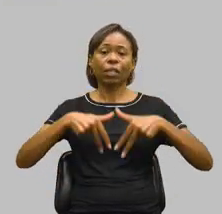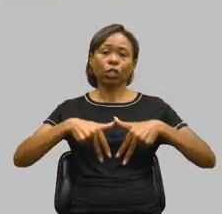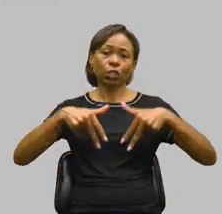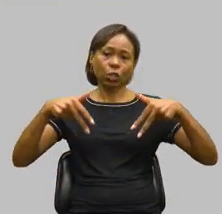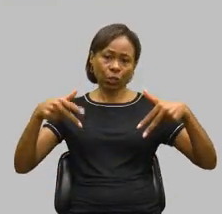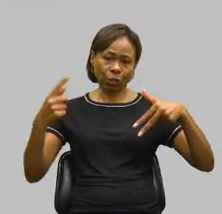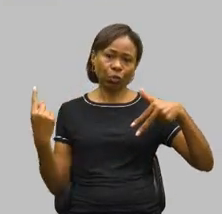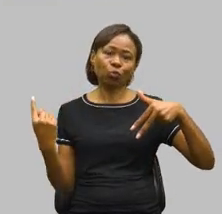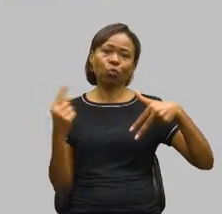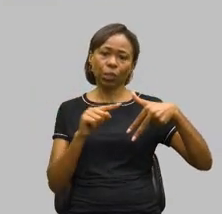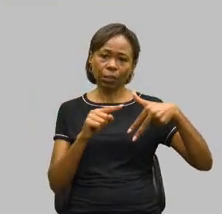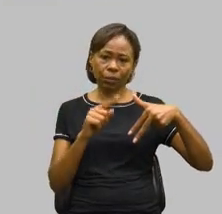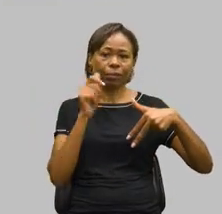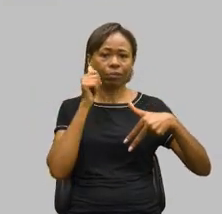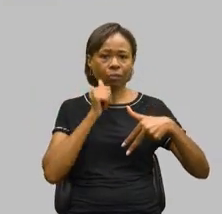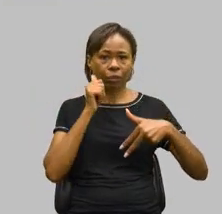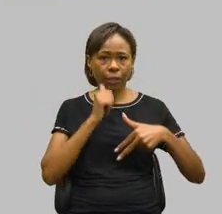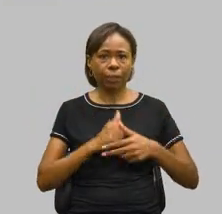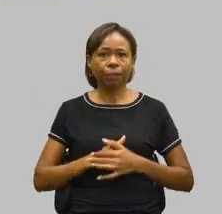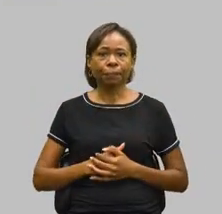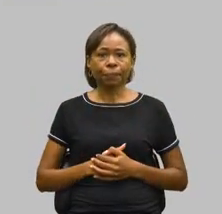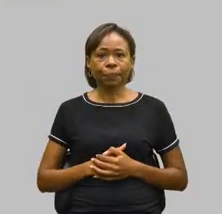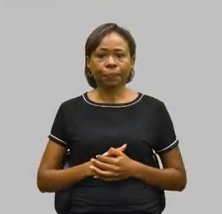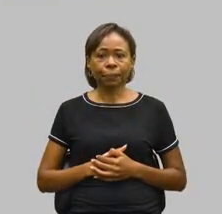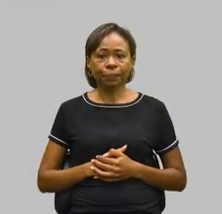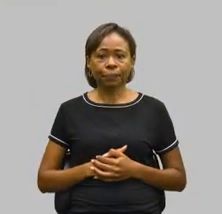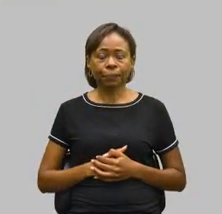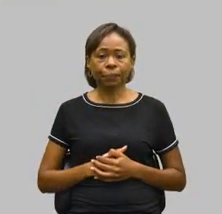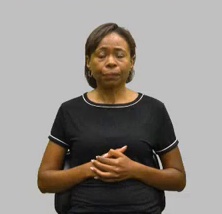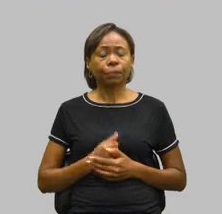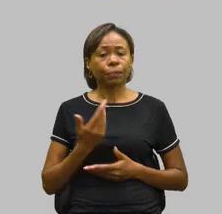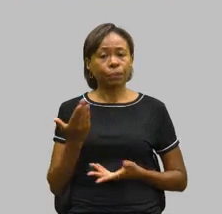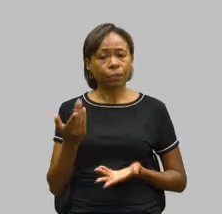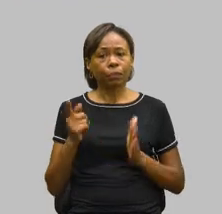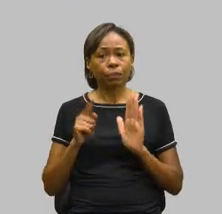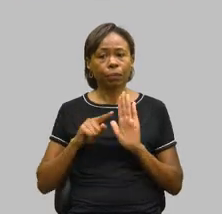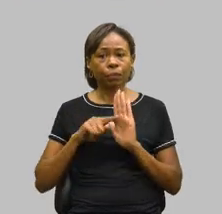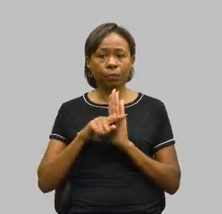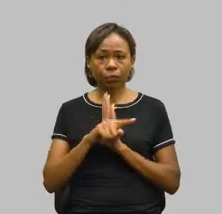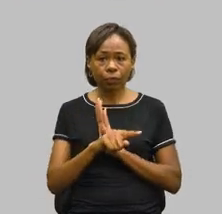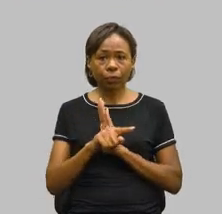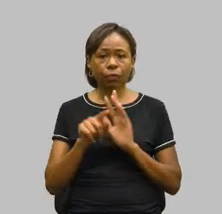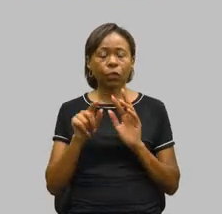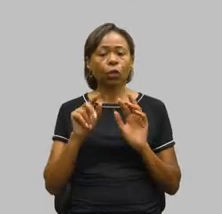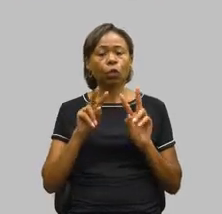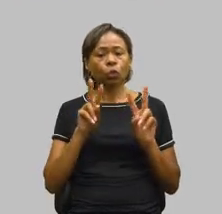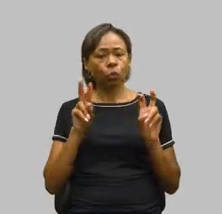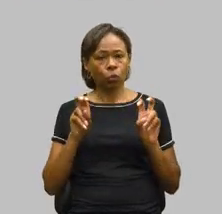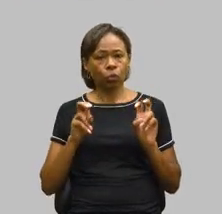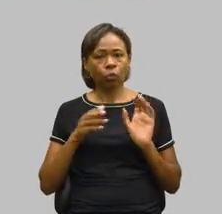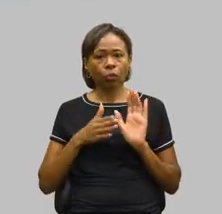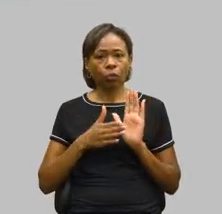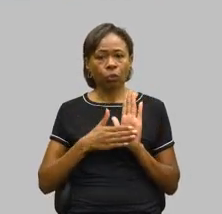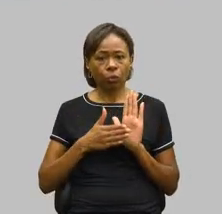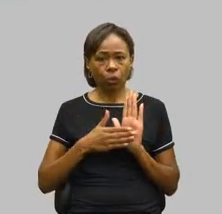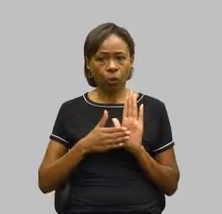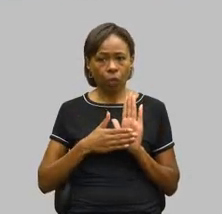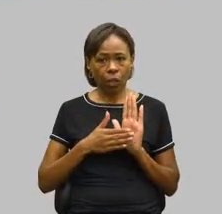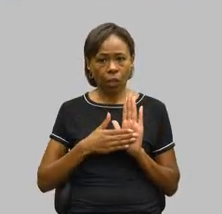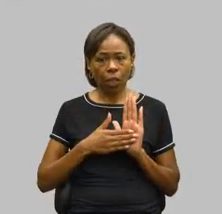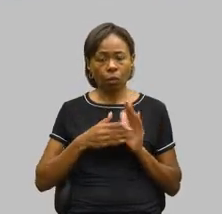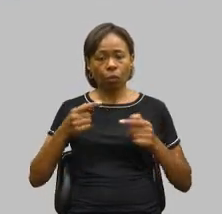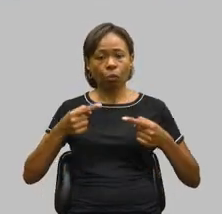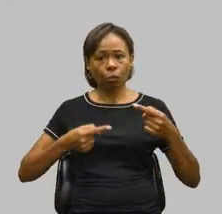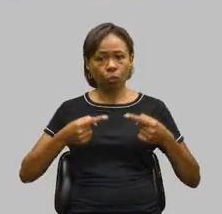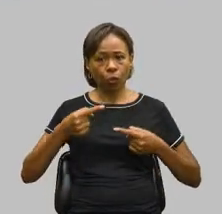eh questionar aqui em relação a uma a um programa que é uma política pública